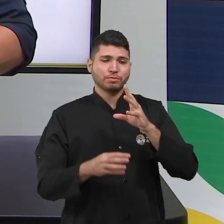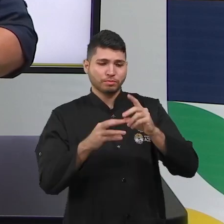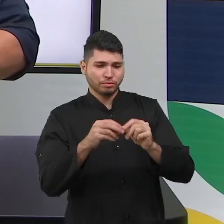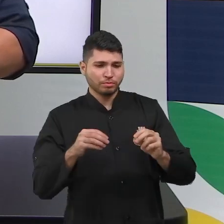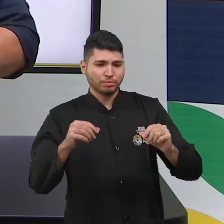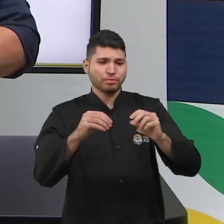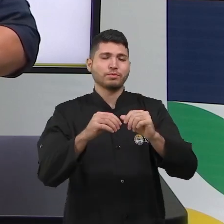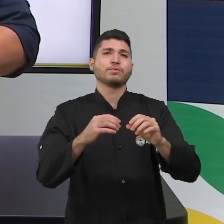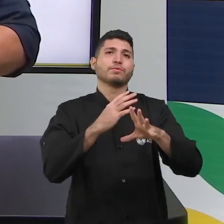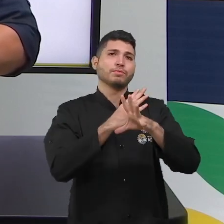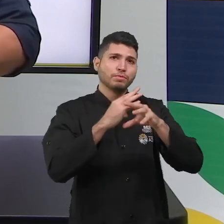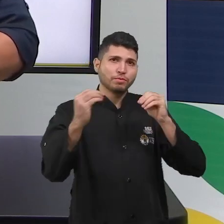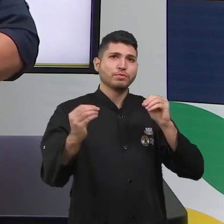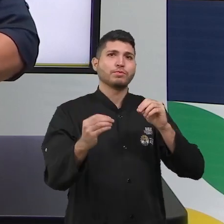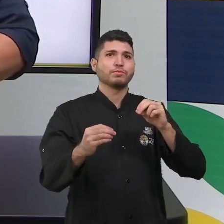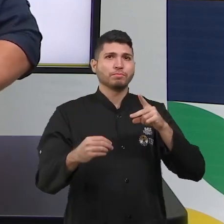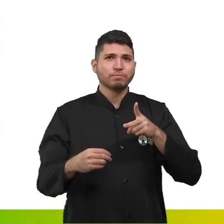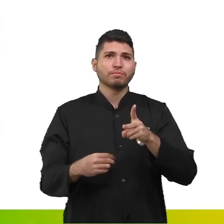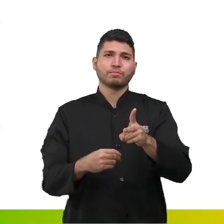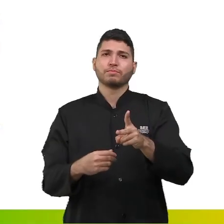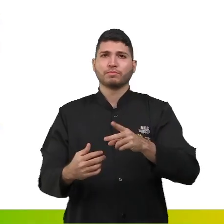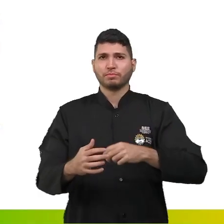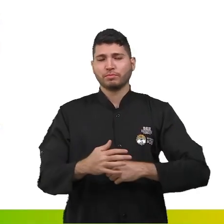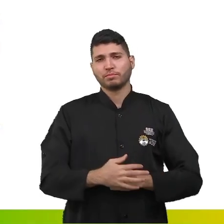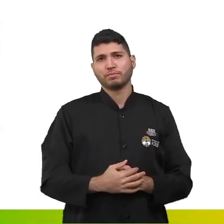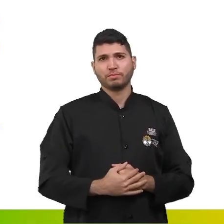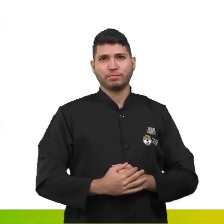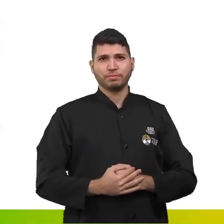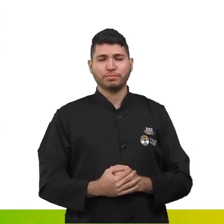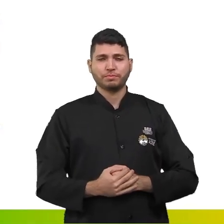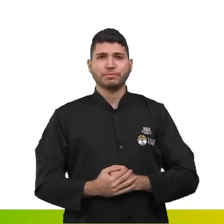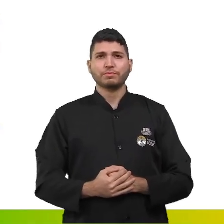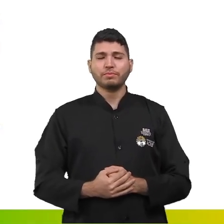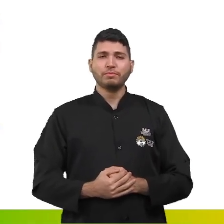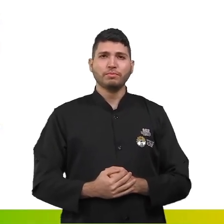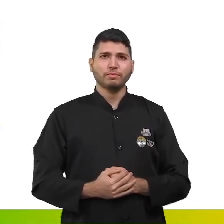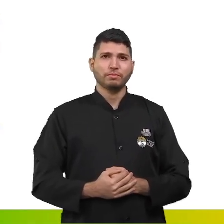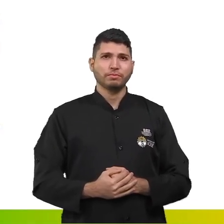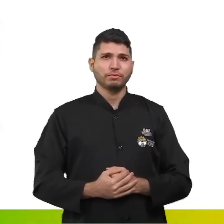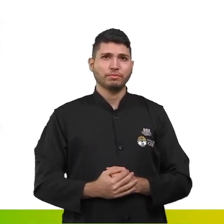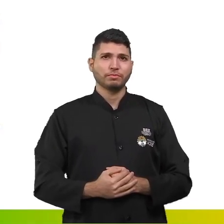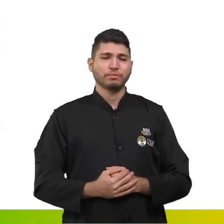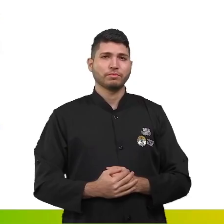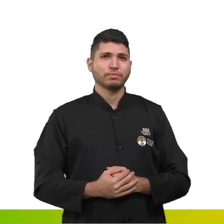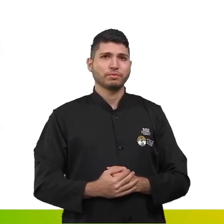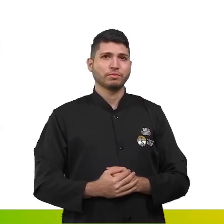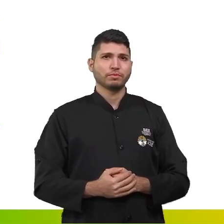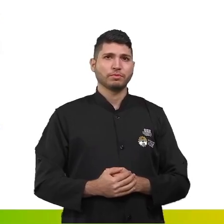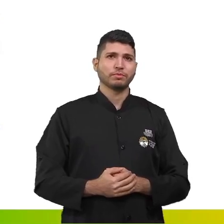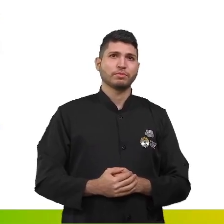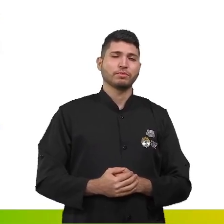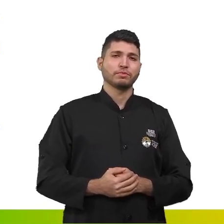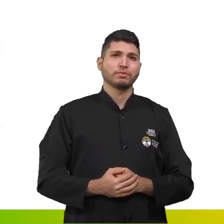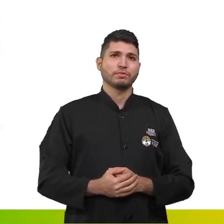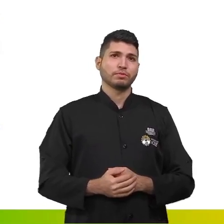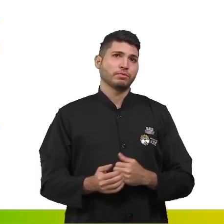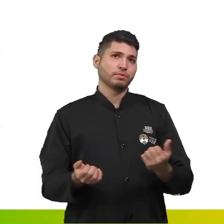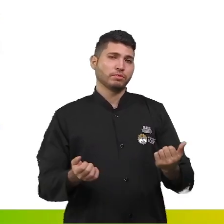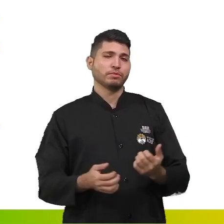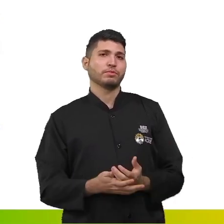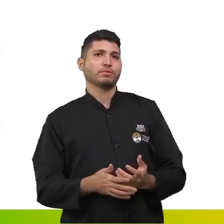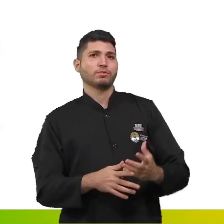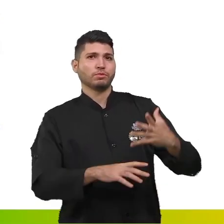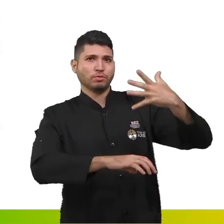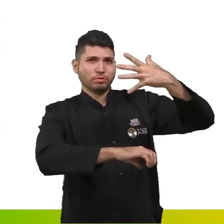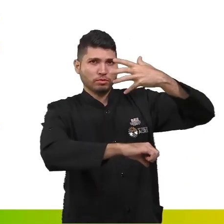fugiam constantemente. Tudo bem? Desse modo, então, os colonizadores, olha o último tópico, eles